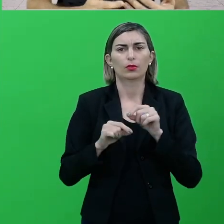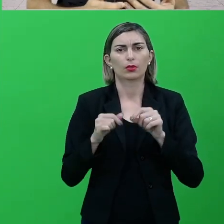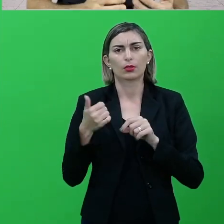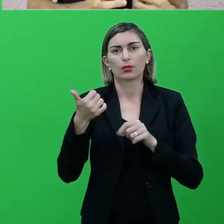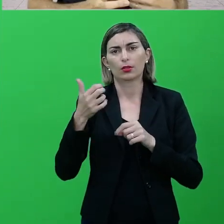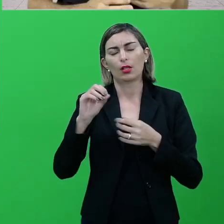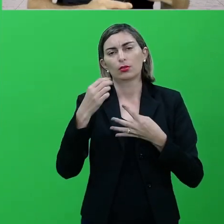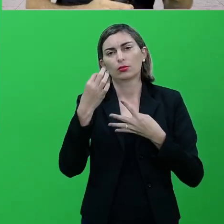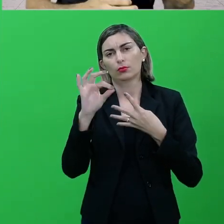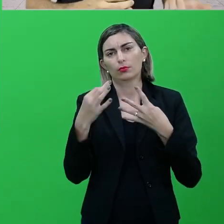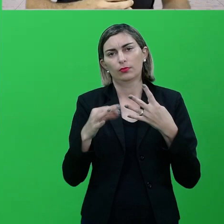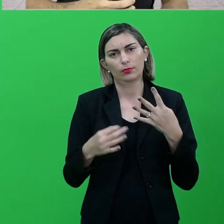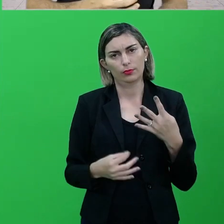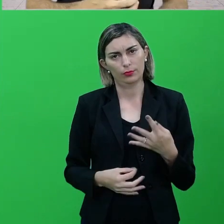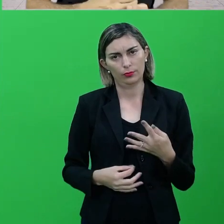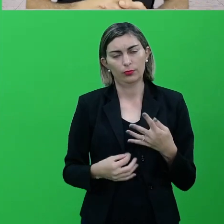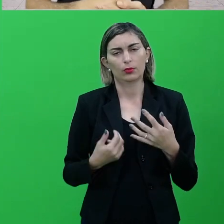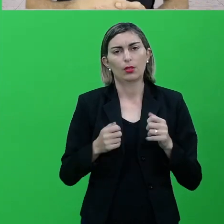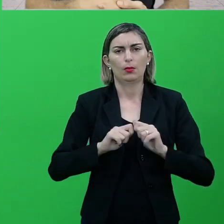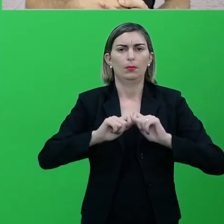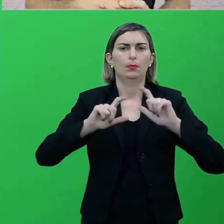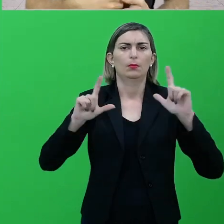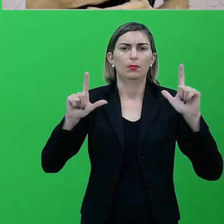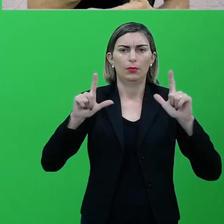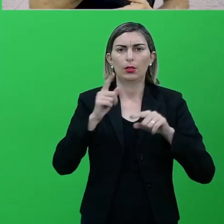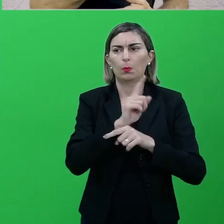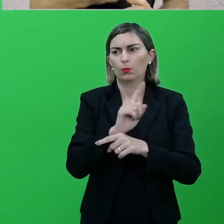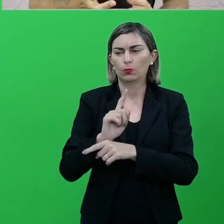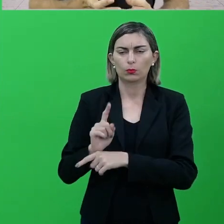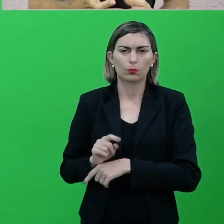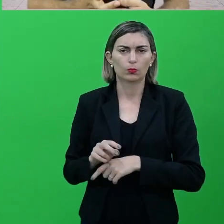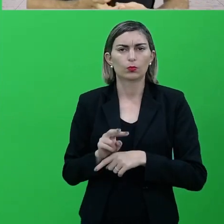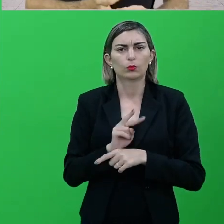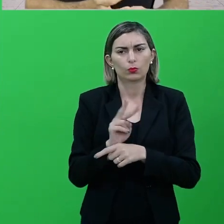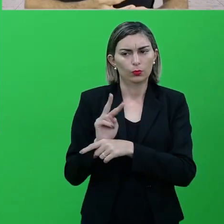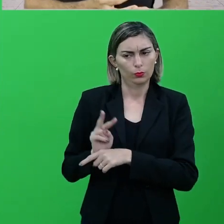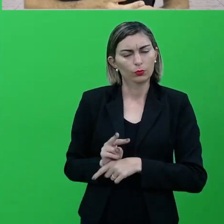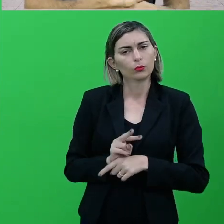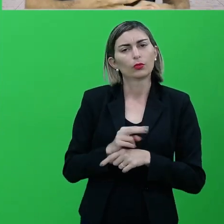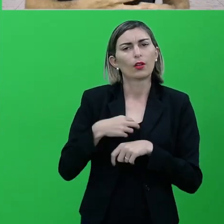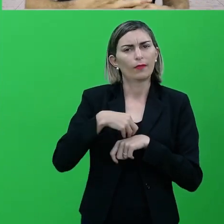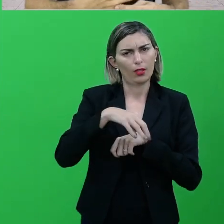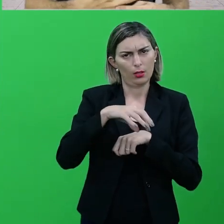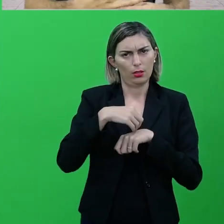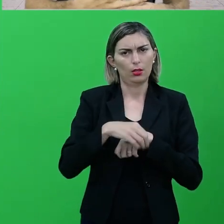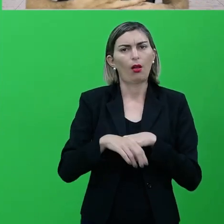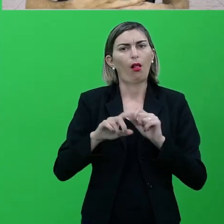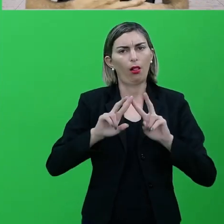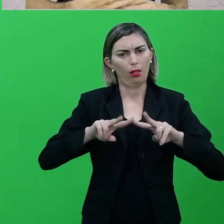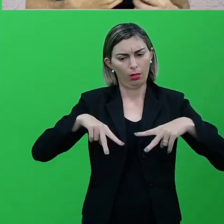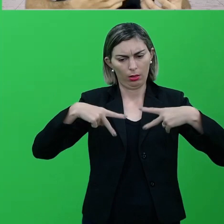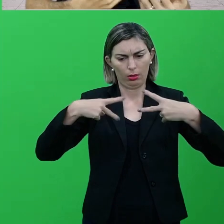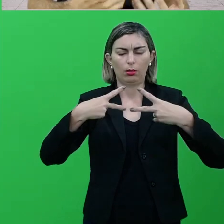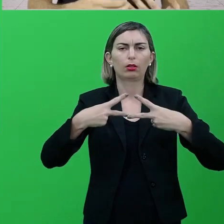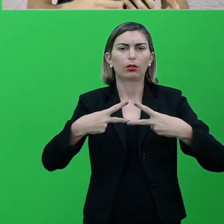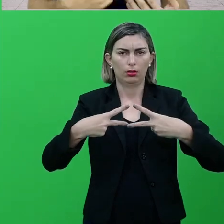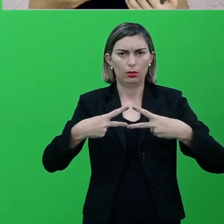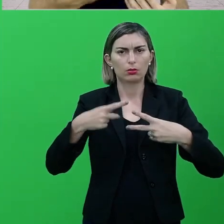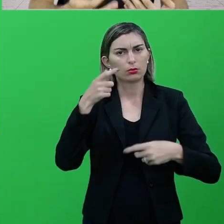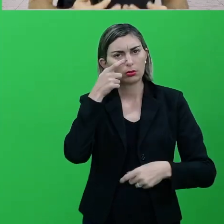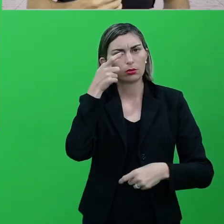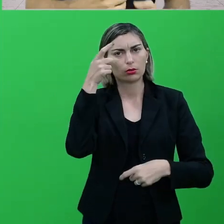dashboards que são gerados, né, dos painéis de monitoramento. Né? Oportunamente, a gente vai disponibilizar links, né, para que os interessados